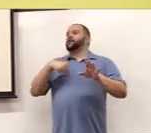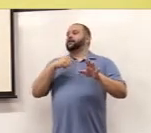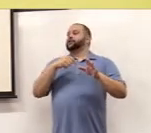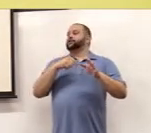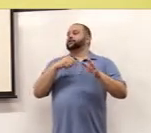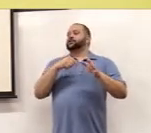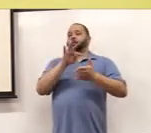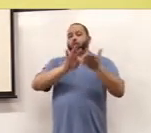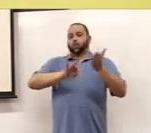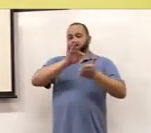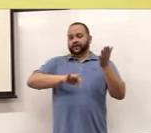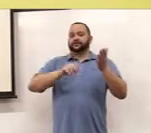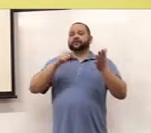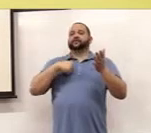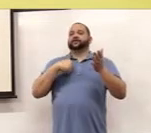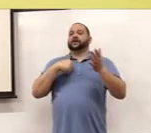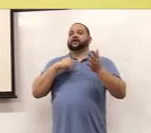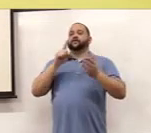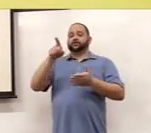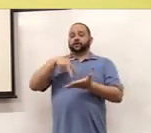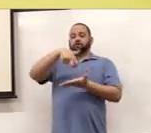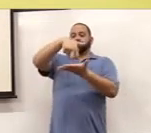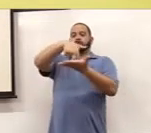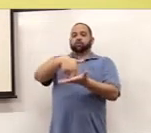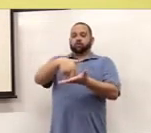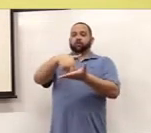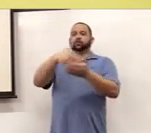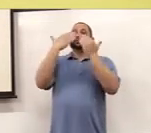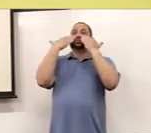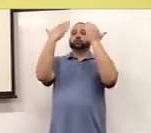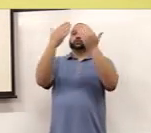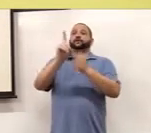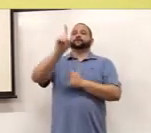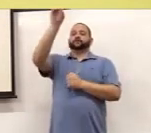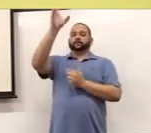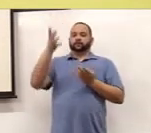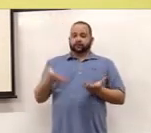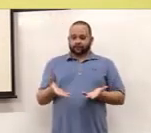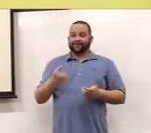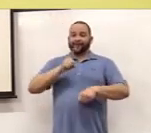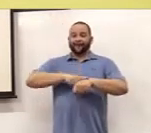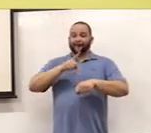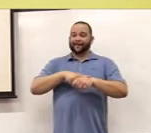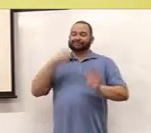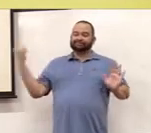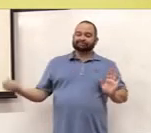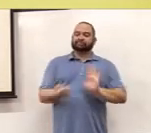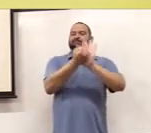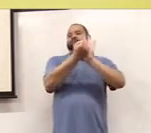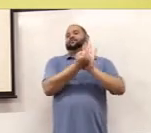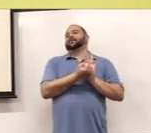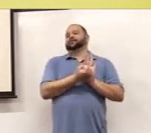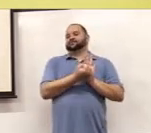hora que o texto fala que vocês então se curvarão diante de Deus. É um vergote, é um monumento, é um momento muito marcante